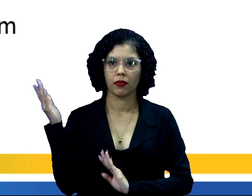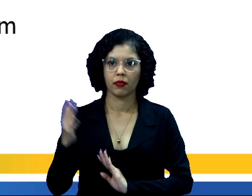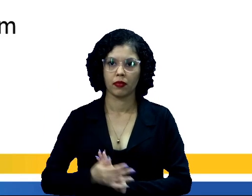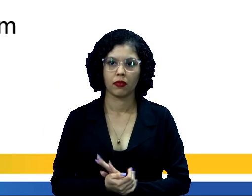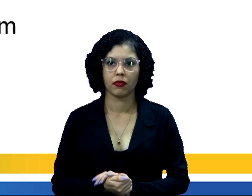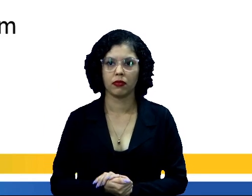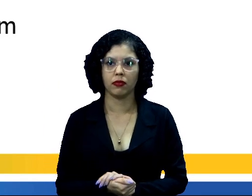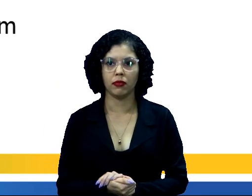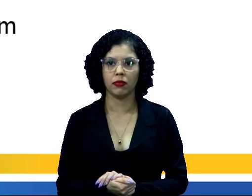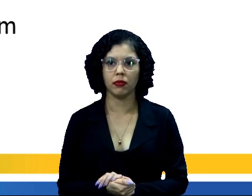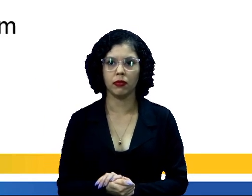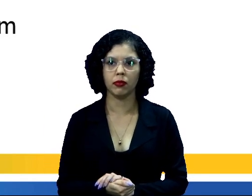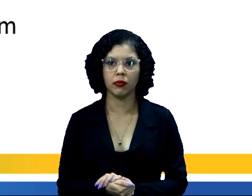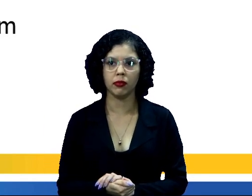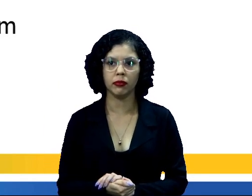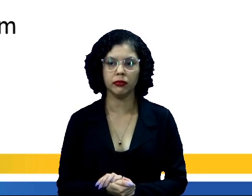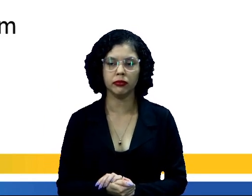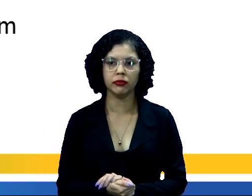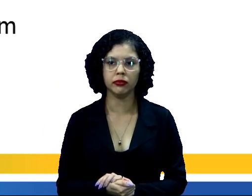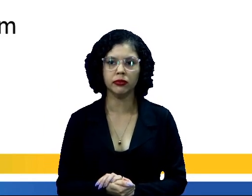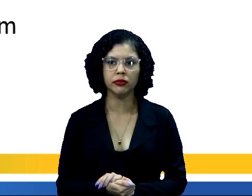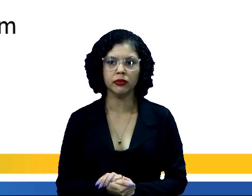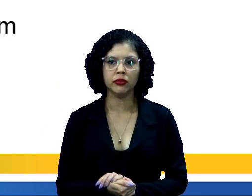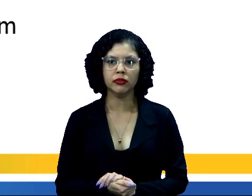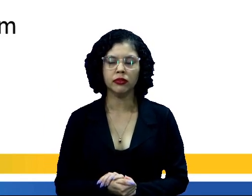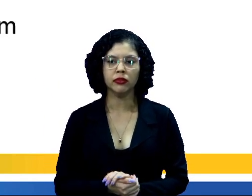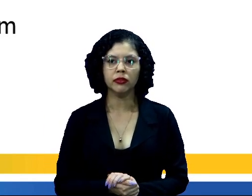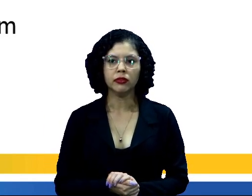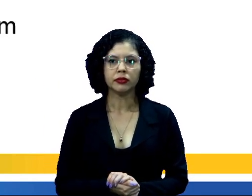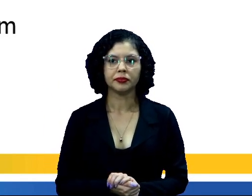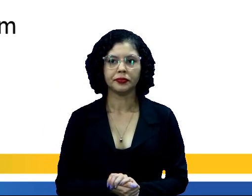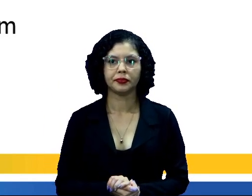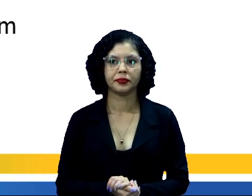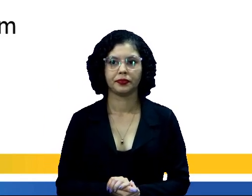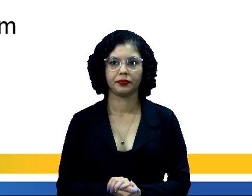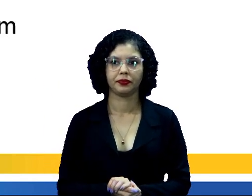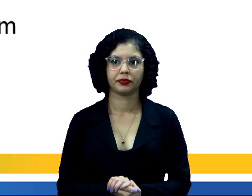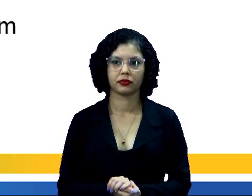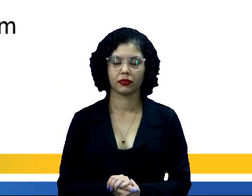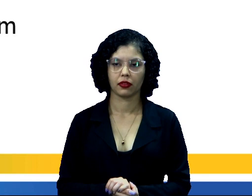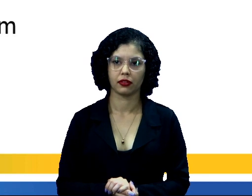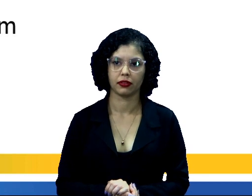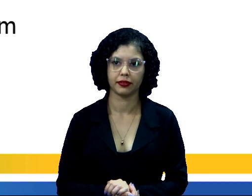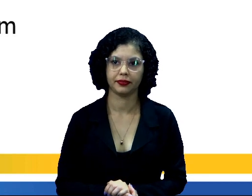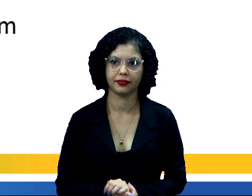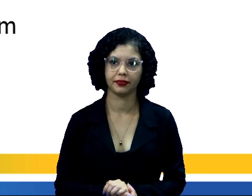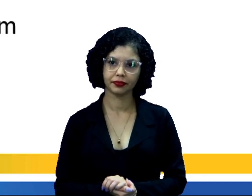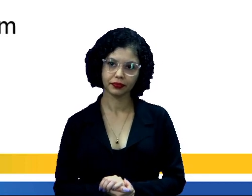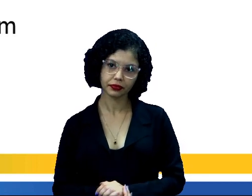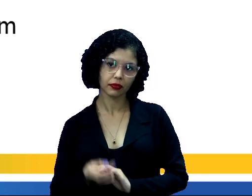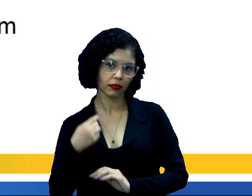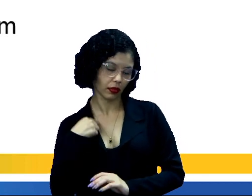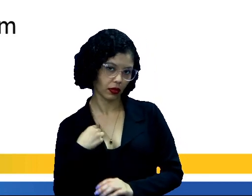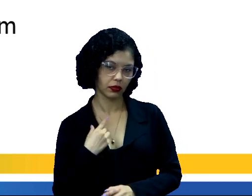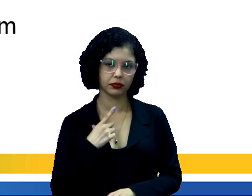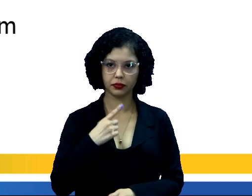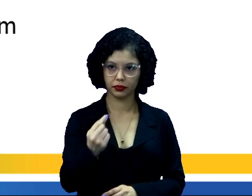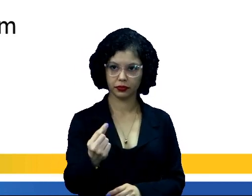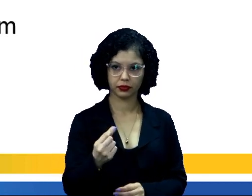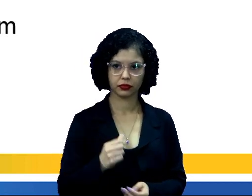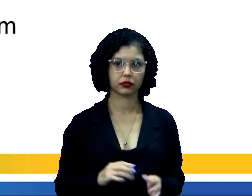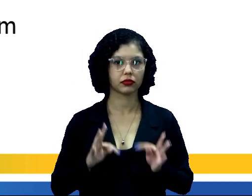em inglês de uma frase. I ran all the way to the station, but I missed the train. Eu